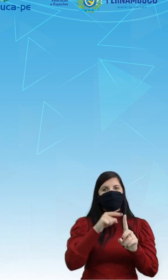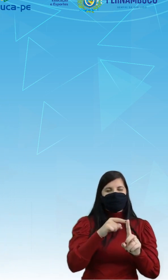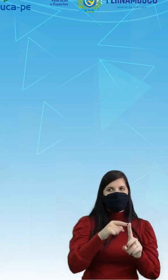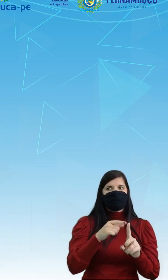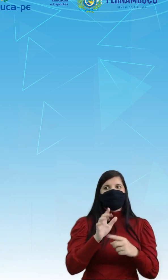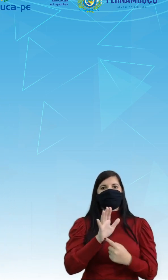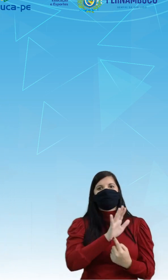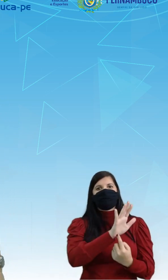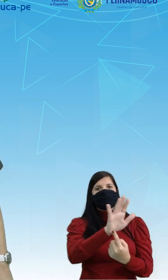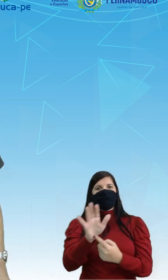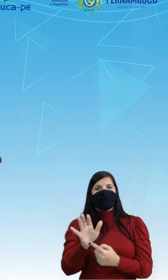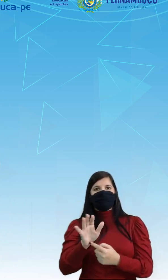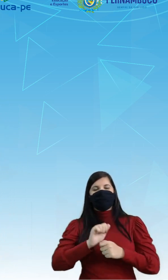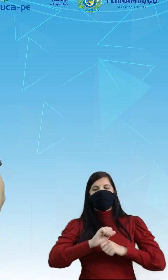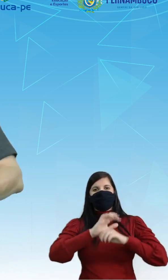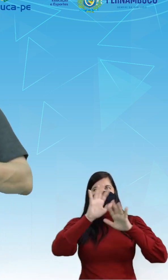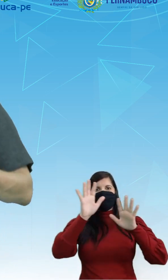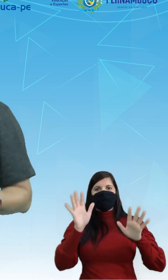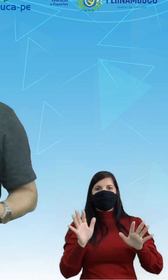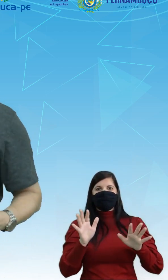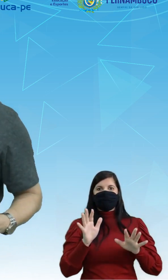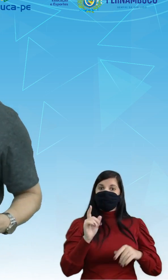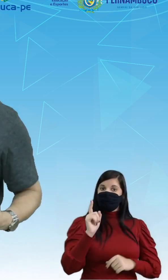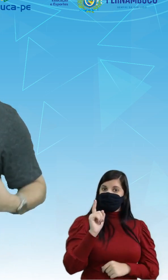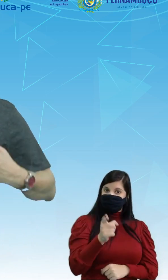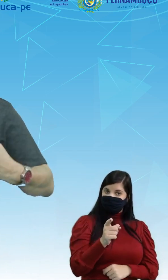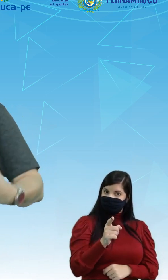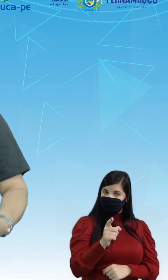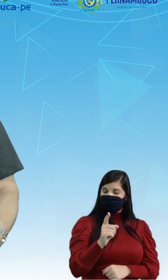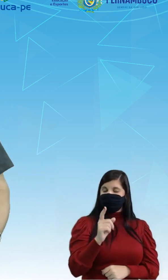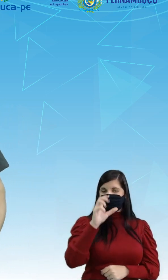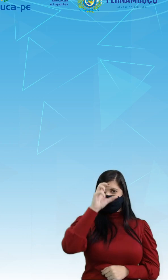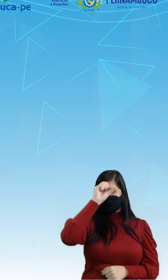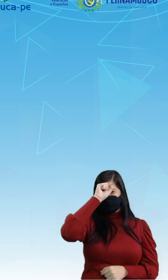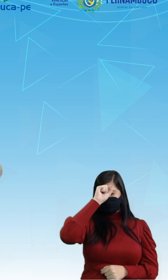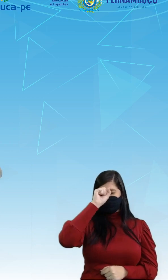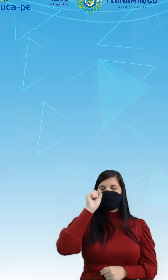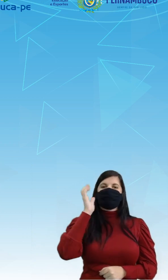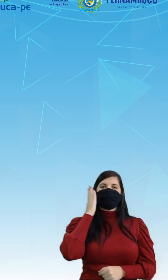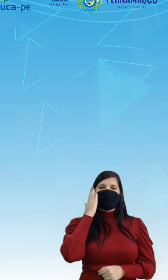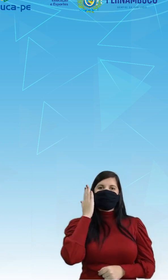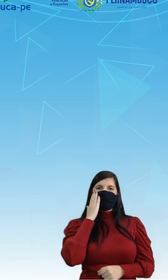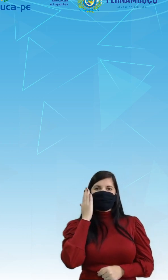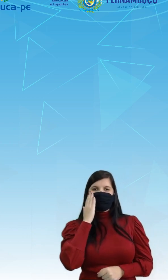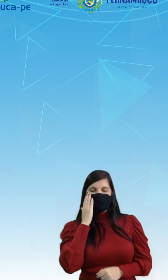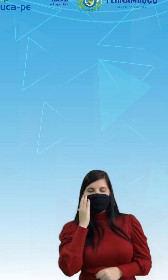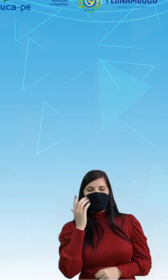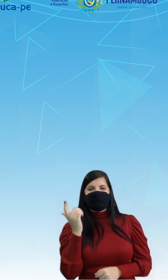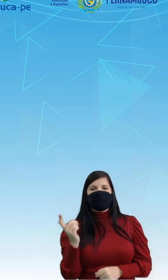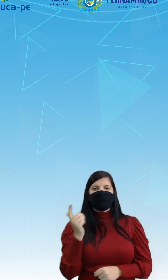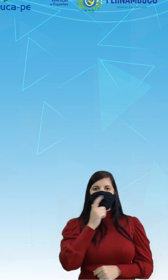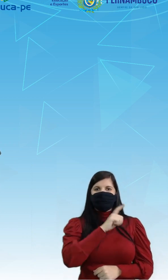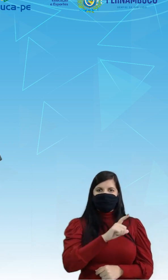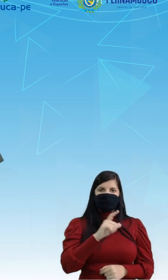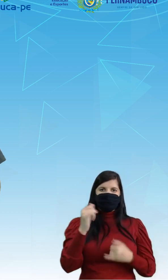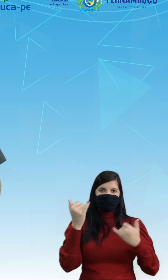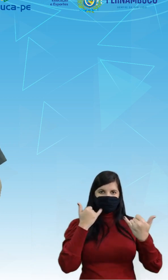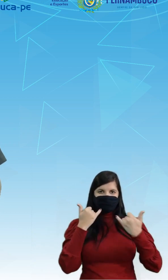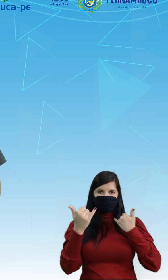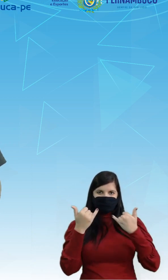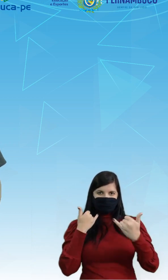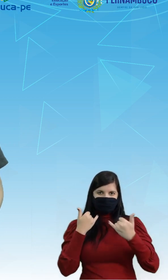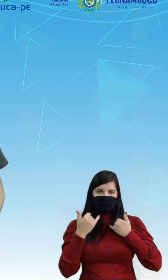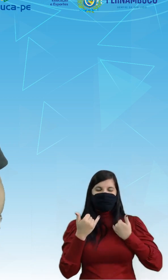é mostrar as implícitas, para que você, estudante, depreenda, tenha, aliás, uma